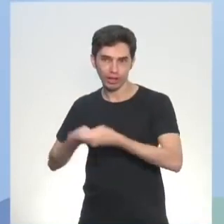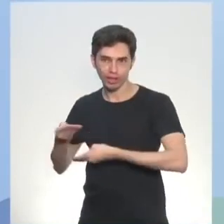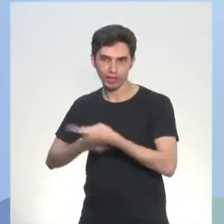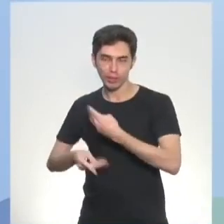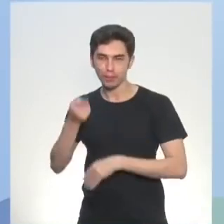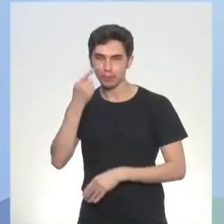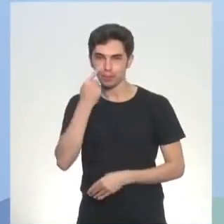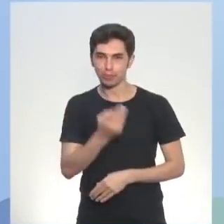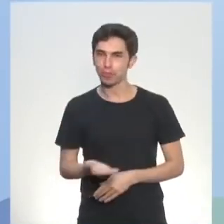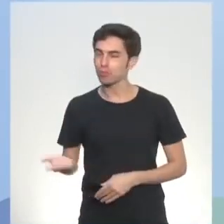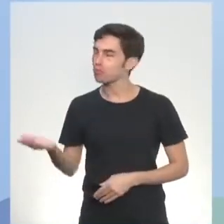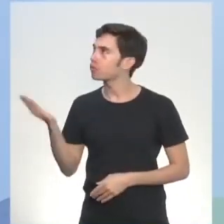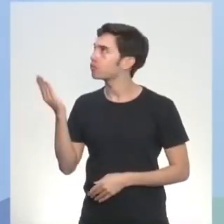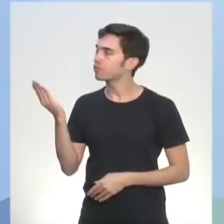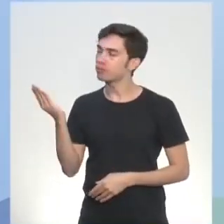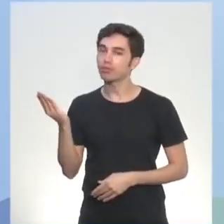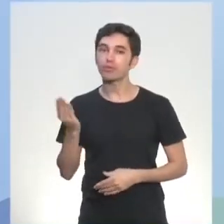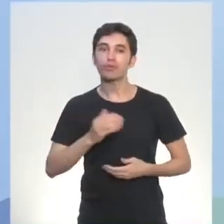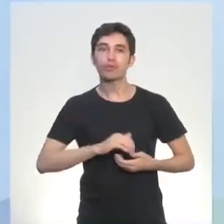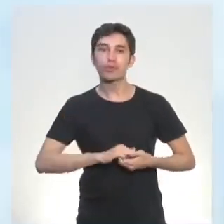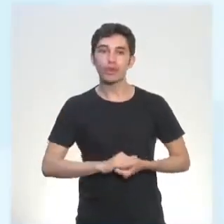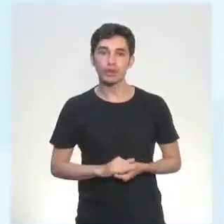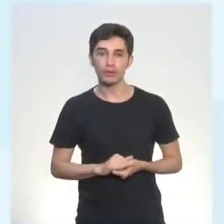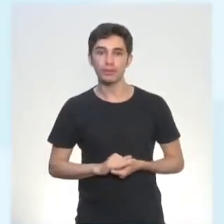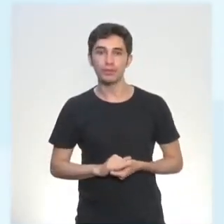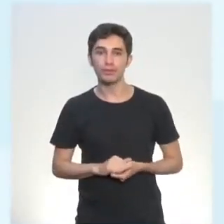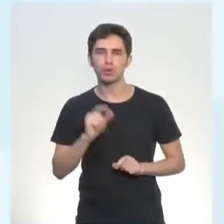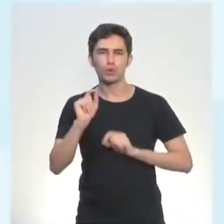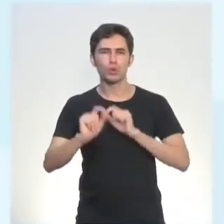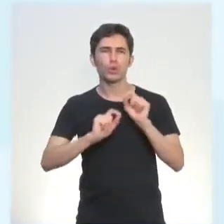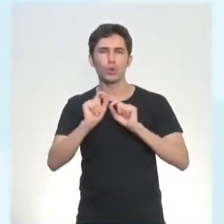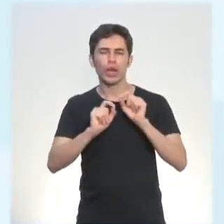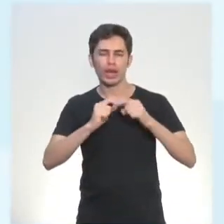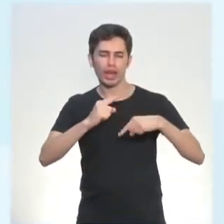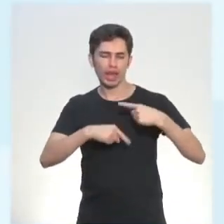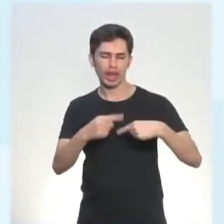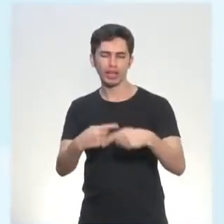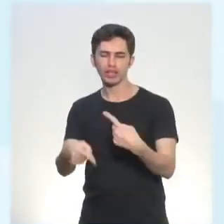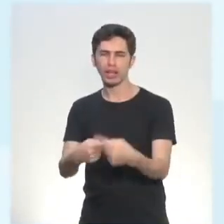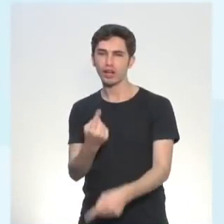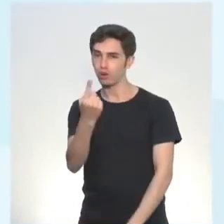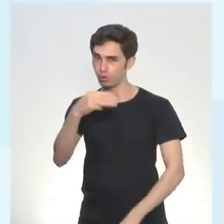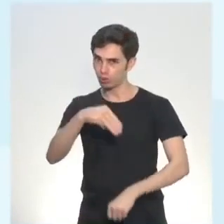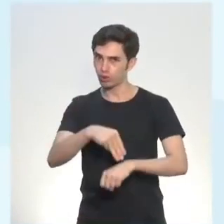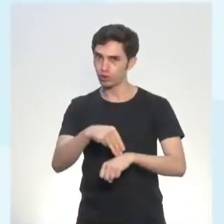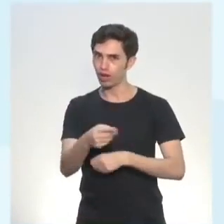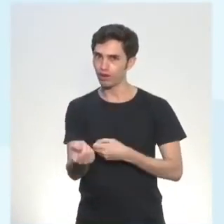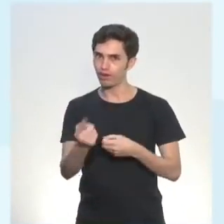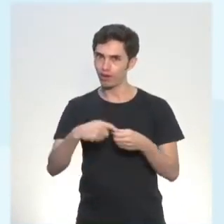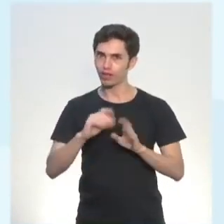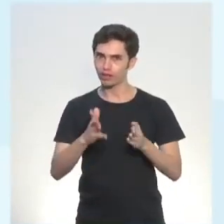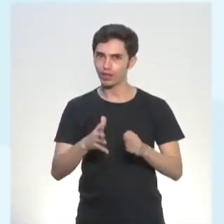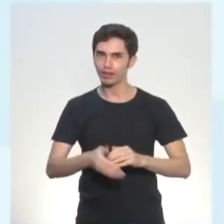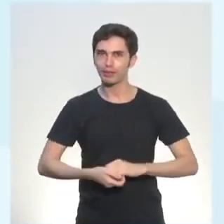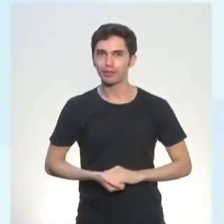gente, para vocês aí no chat, o que será que é hereditariedade, gente? Um minutinho e a gente já volta.